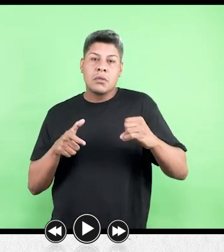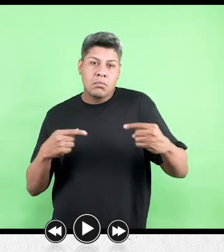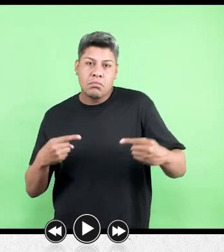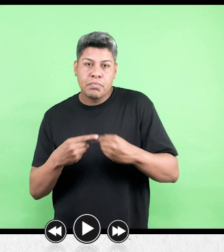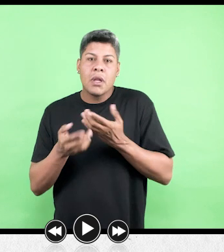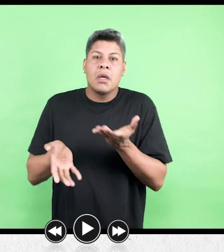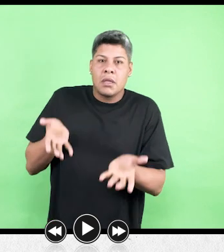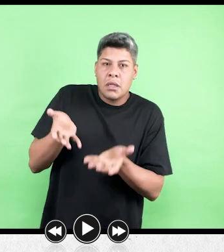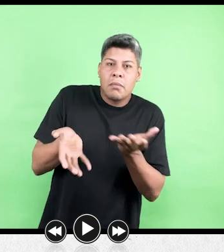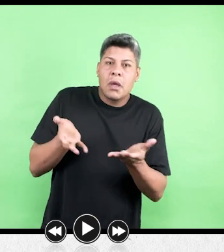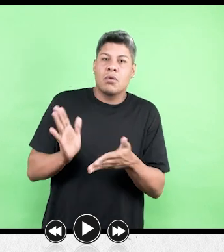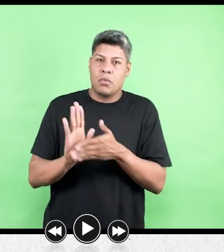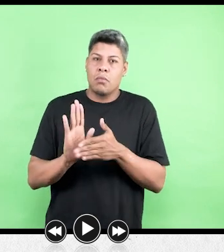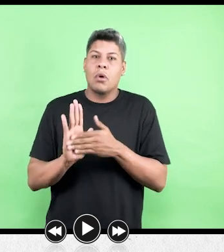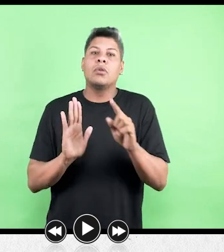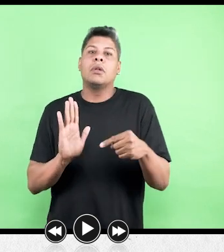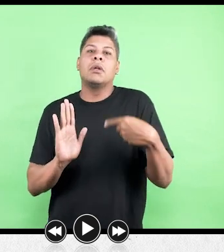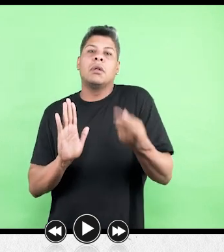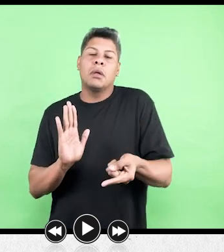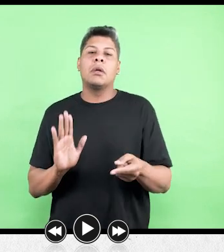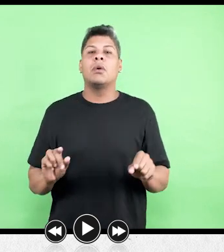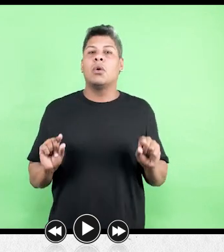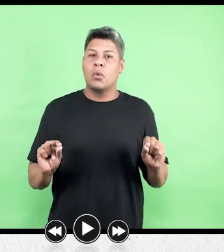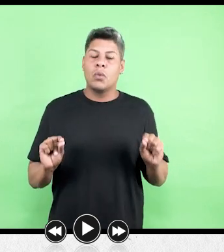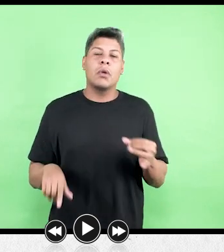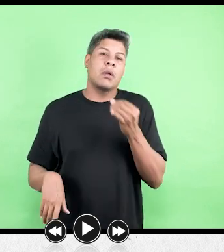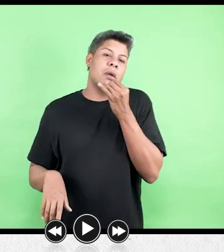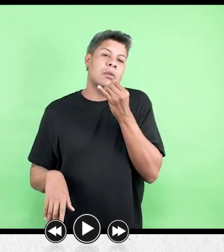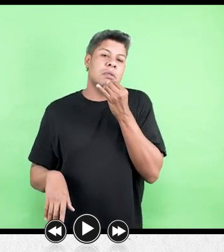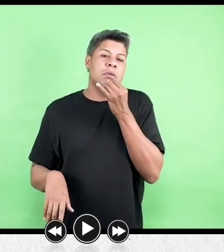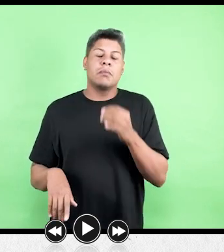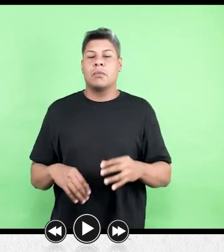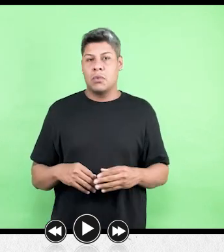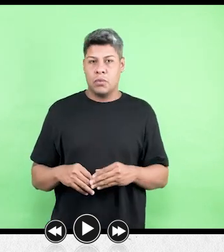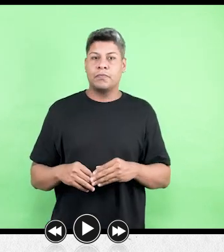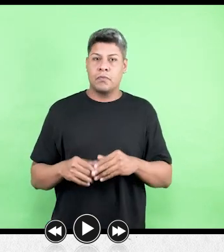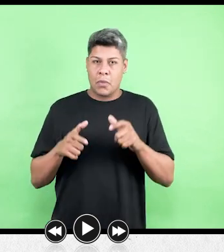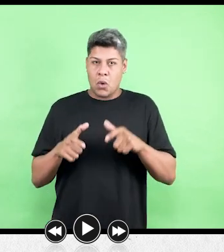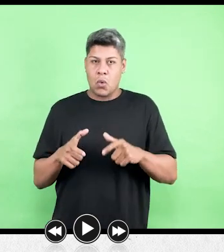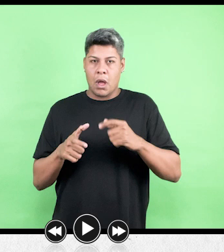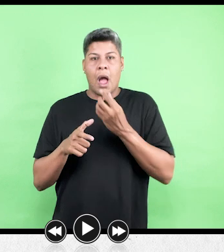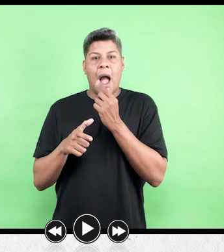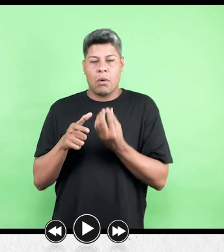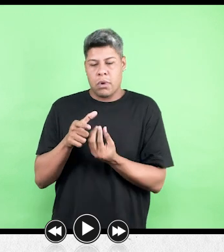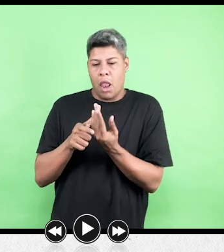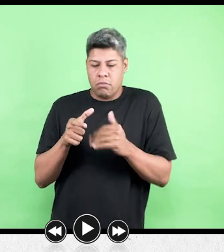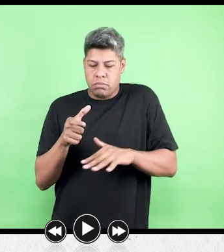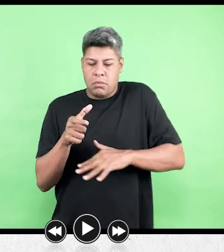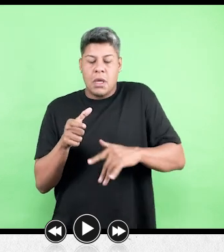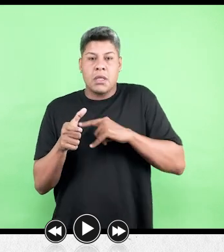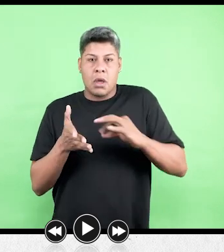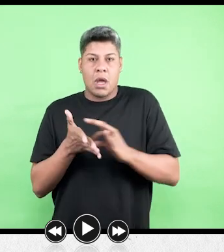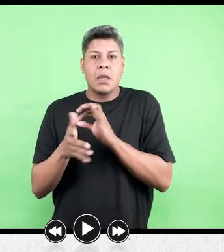o tratamento que vai ser proposto posteriormente. No caso de mananciais subterrâneos, né? Se existe um cadastro técnico